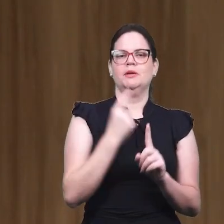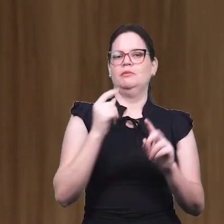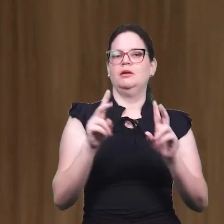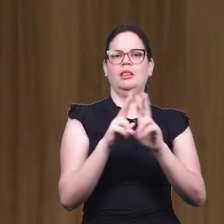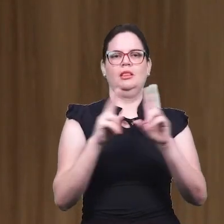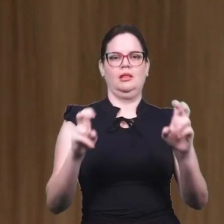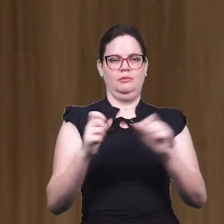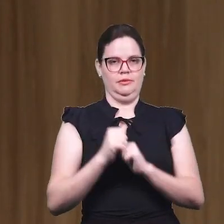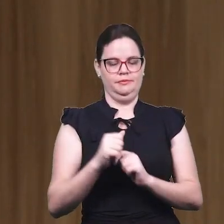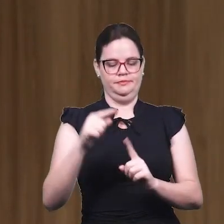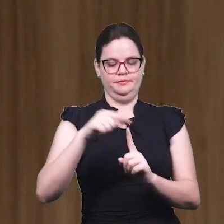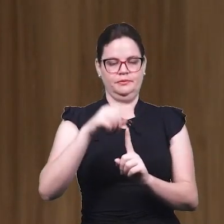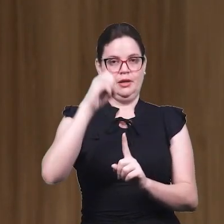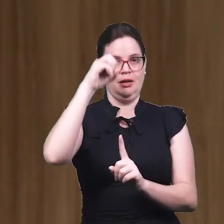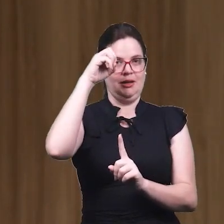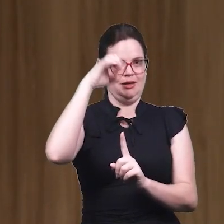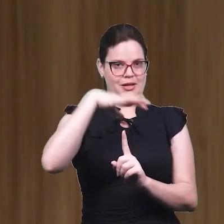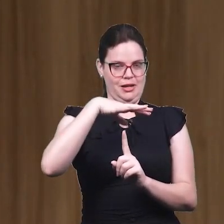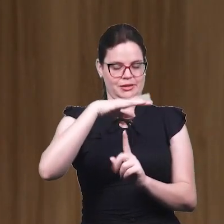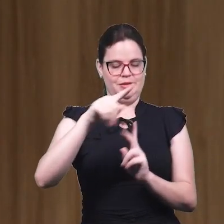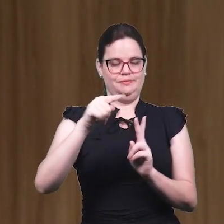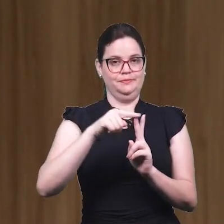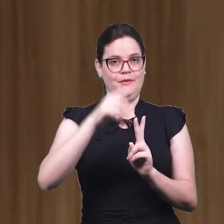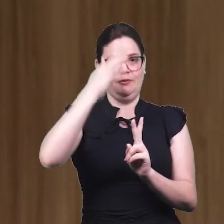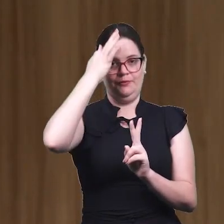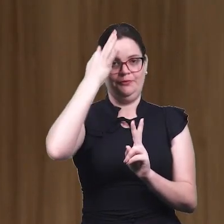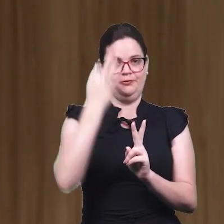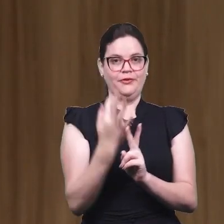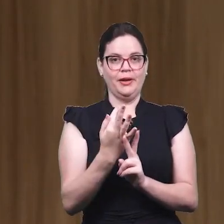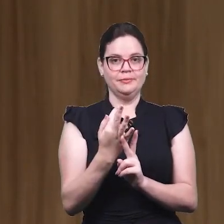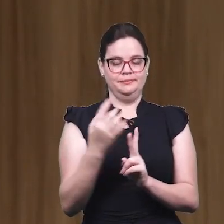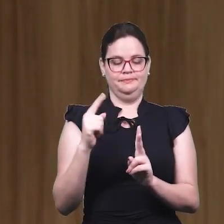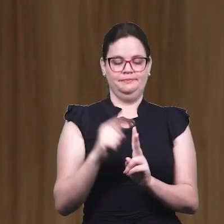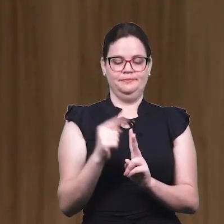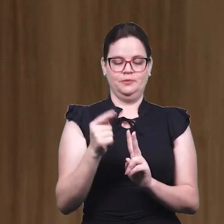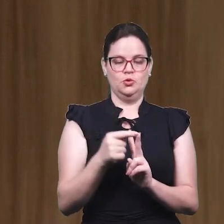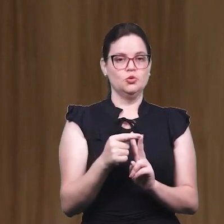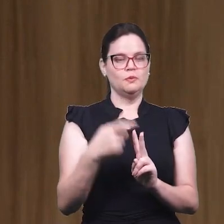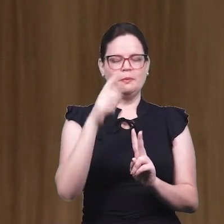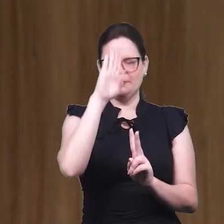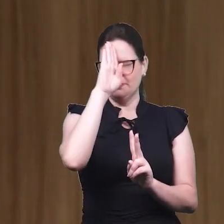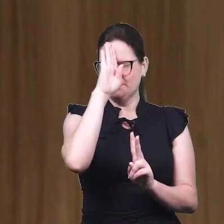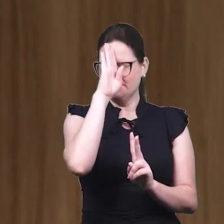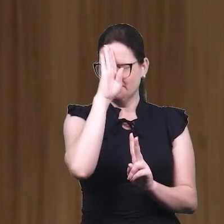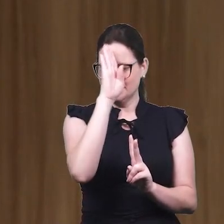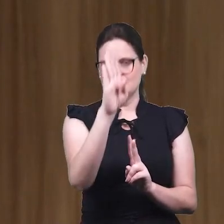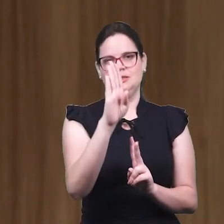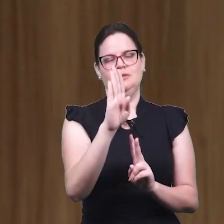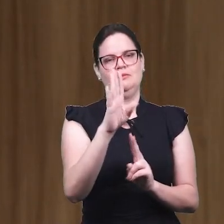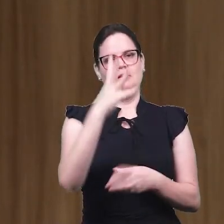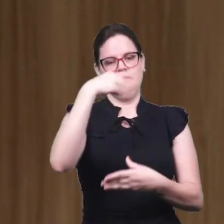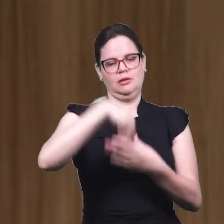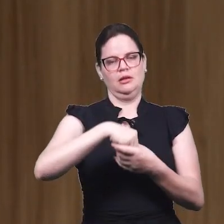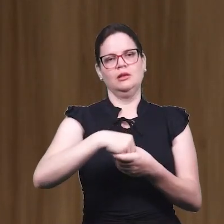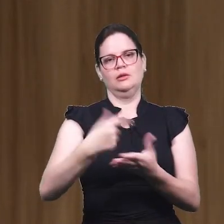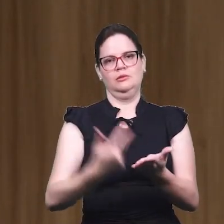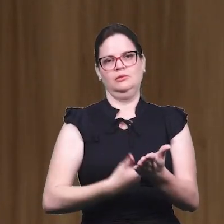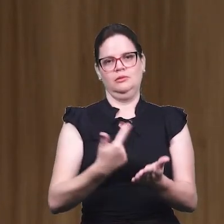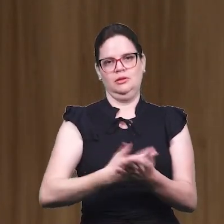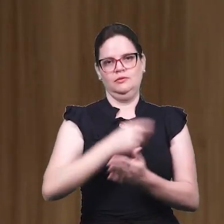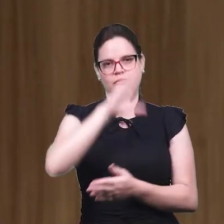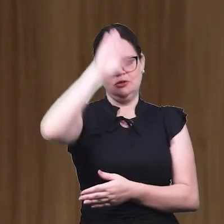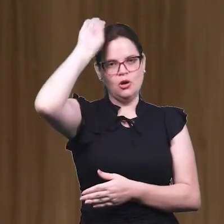carta são graça e fé. São dois elementos fundamentais para